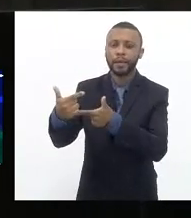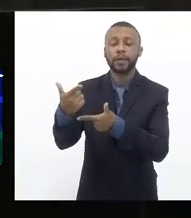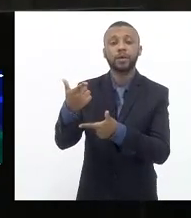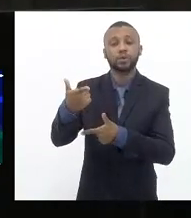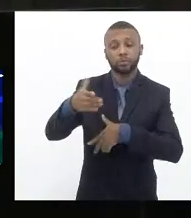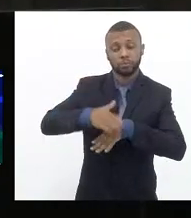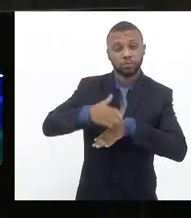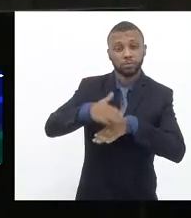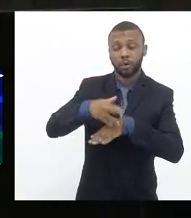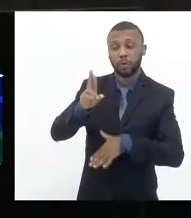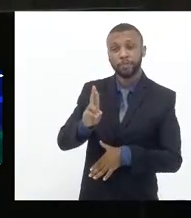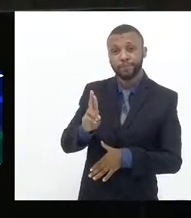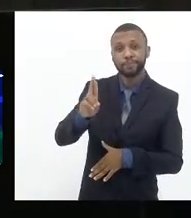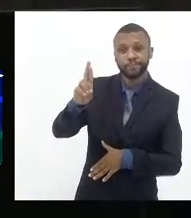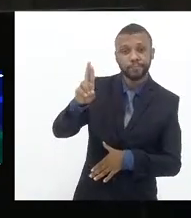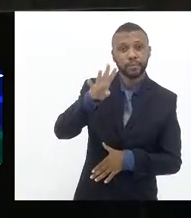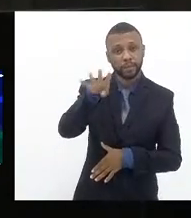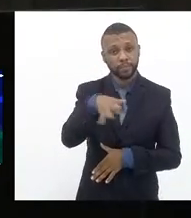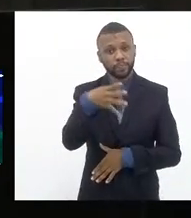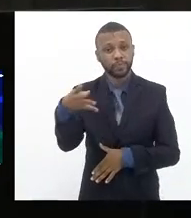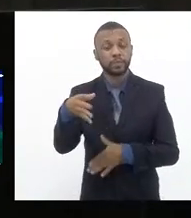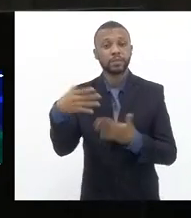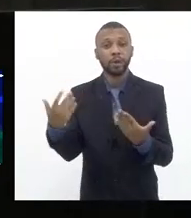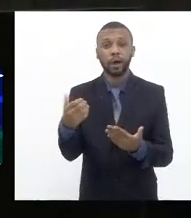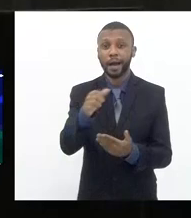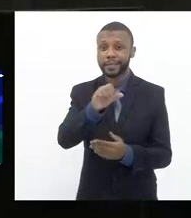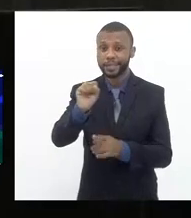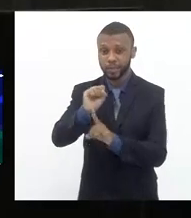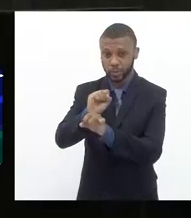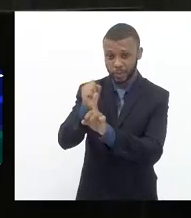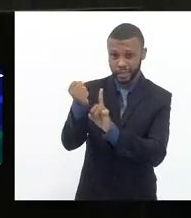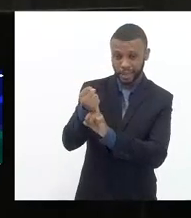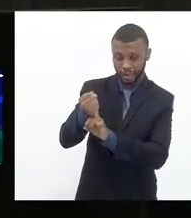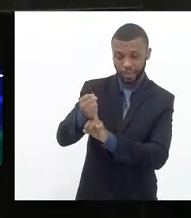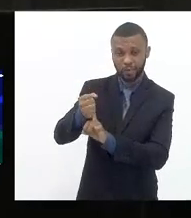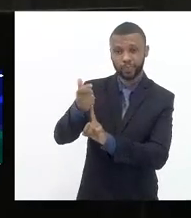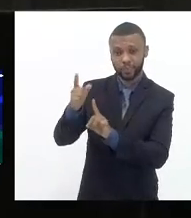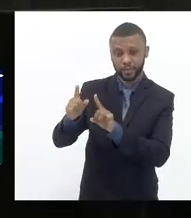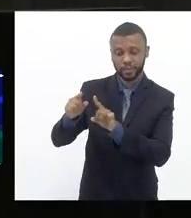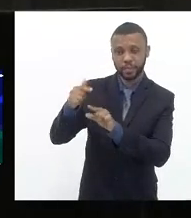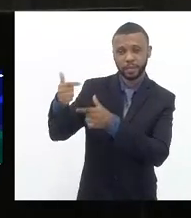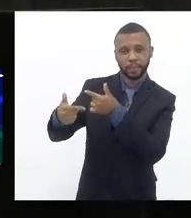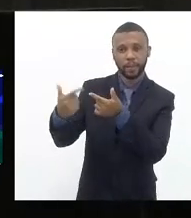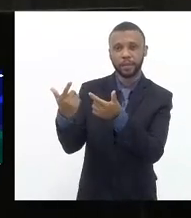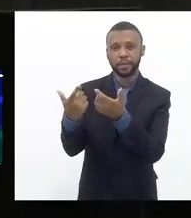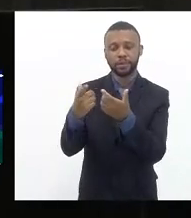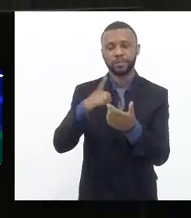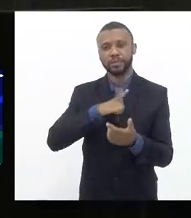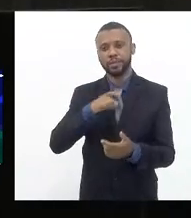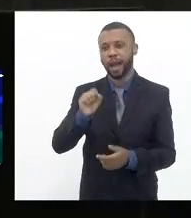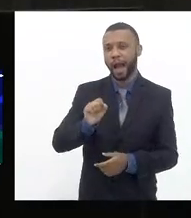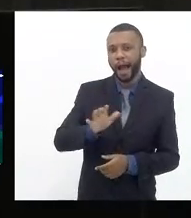programa. Então, as assistentes sociais dividiam a favela ou a comunidade, né,